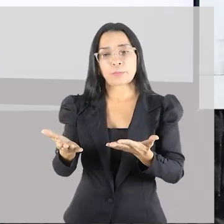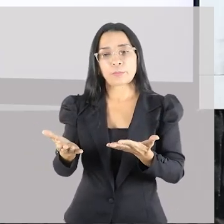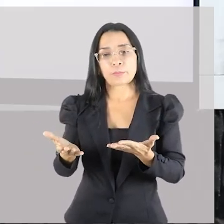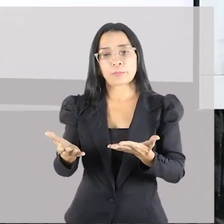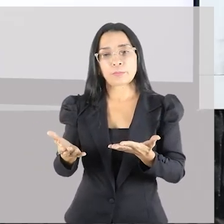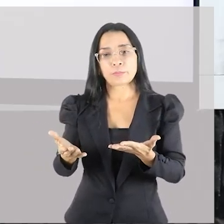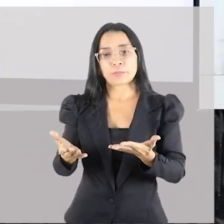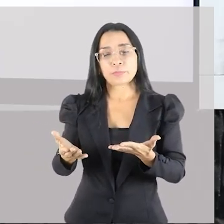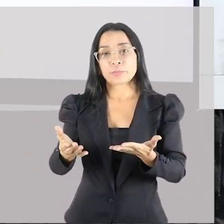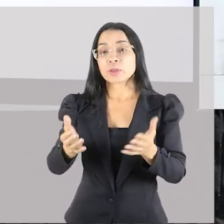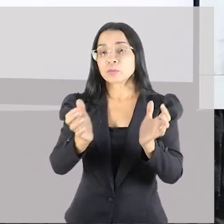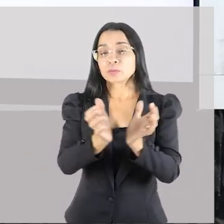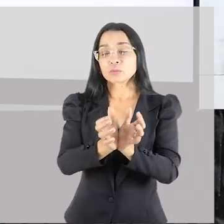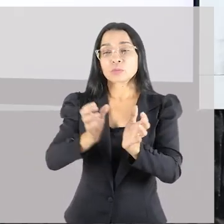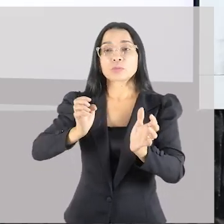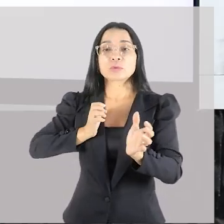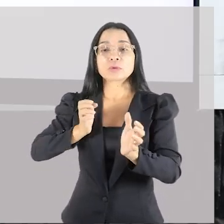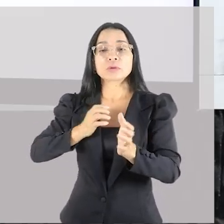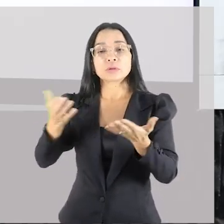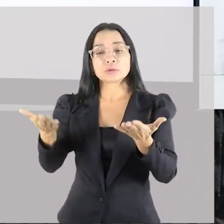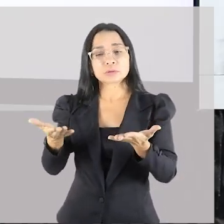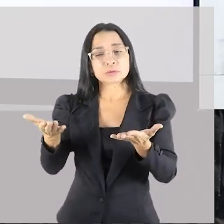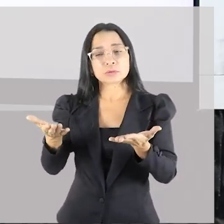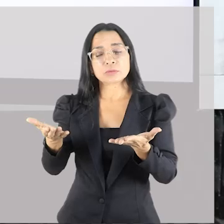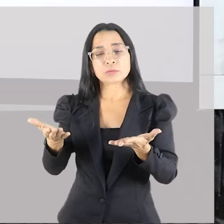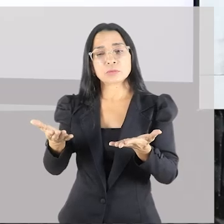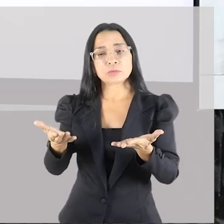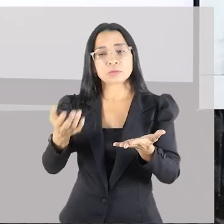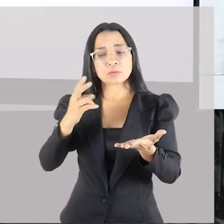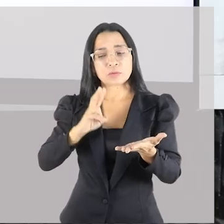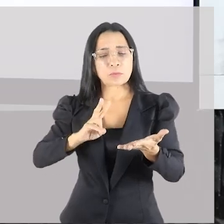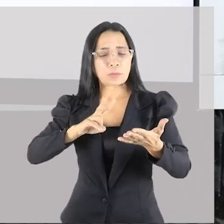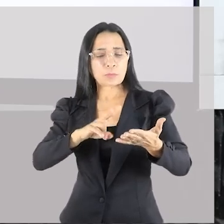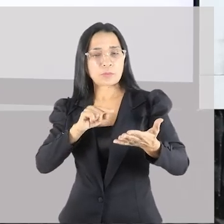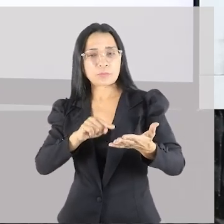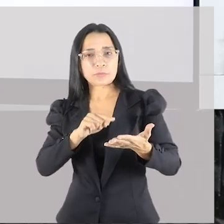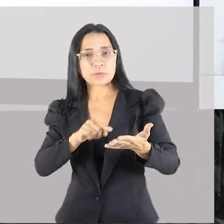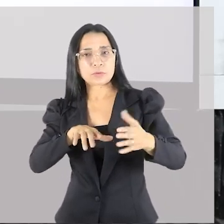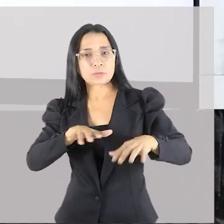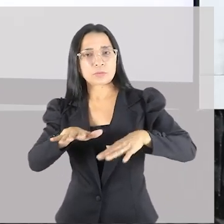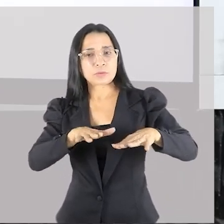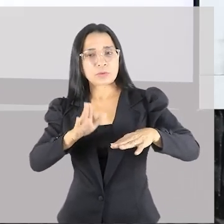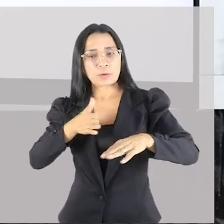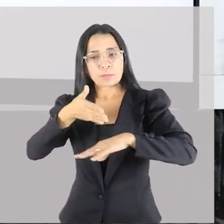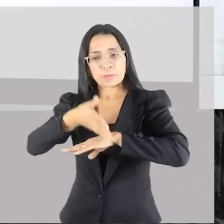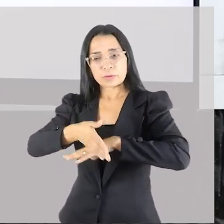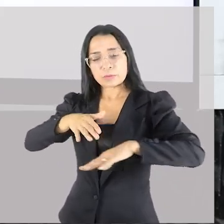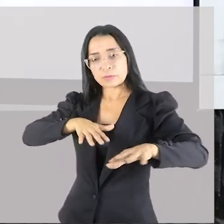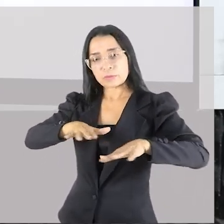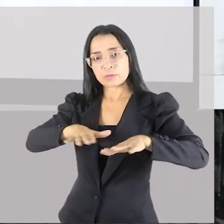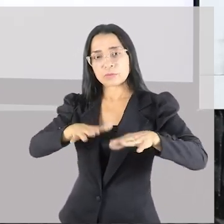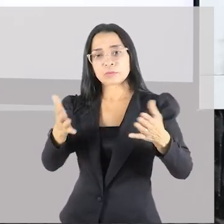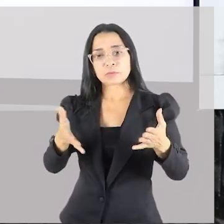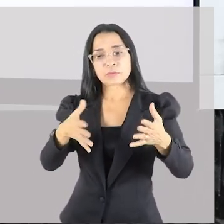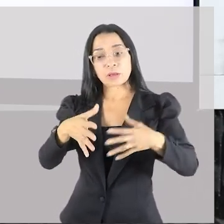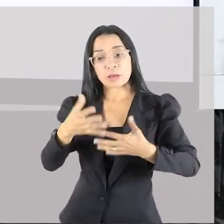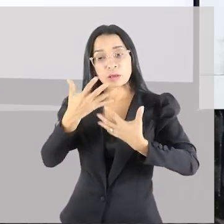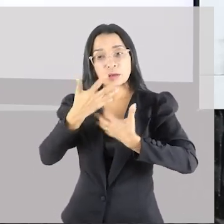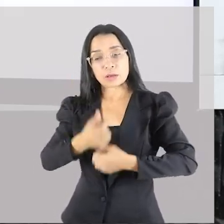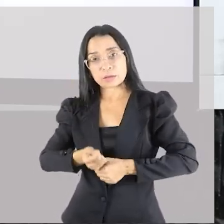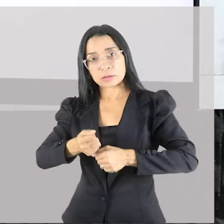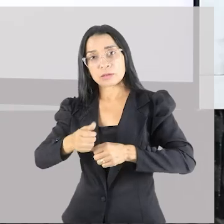E aí as elites que outrora até olharam para aquele movimento, participaram naquele movimento, aderiram